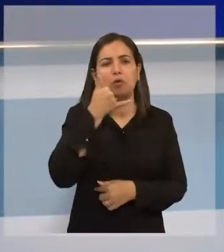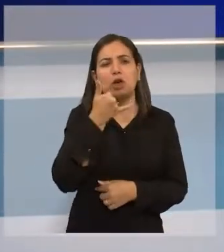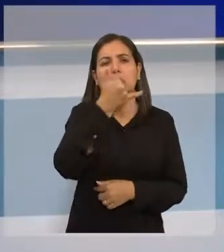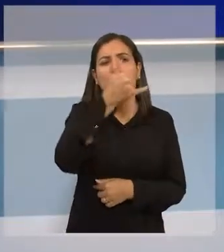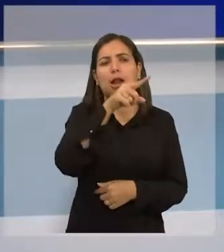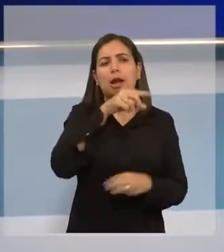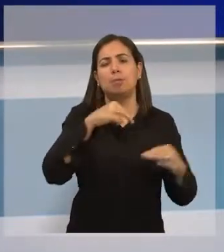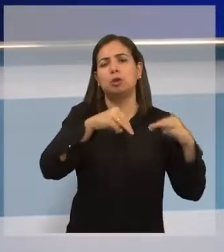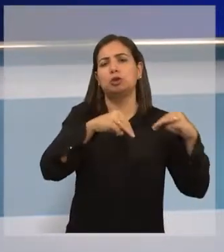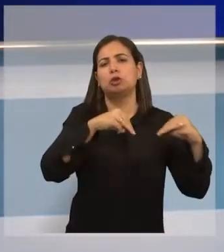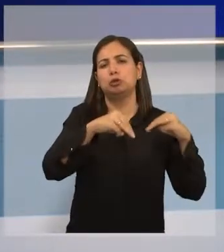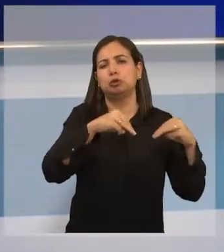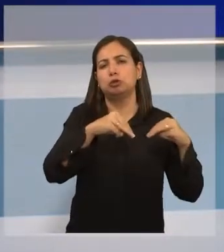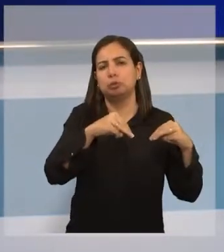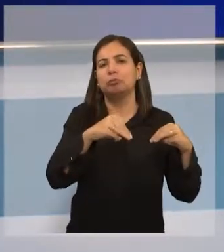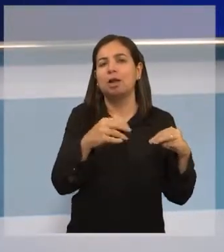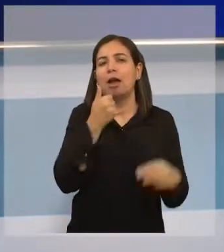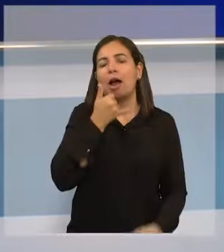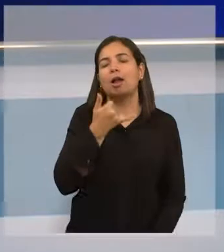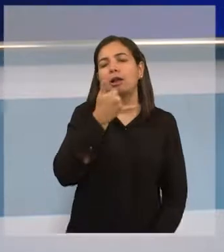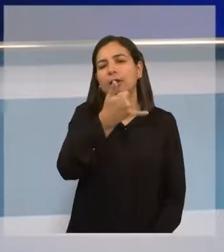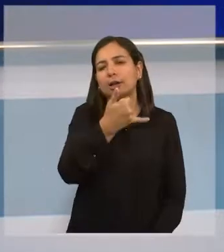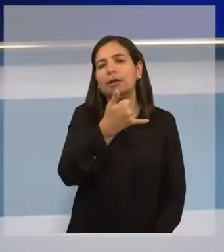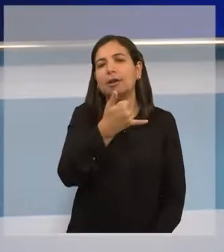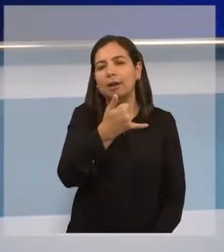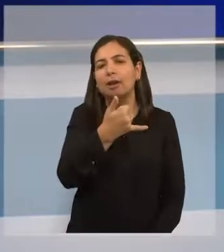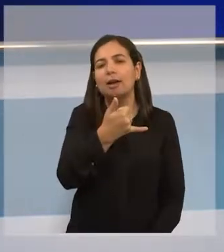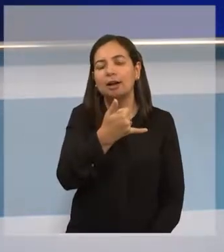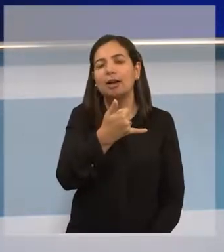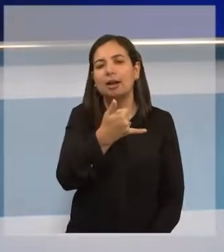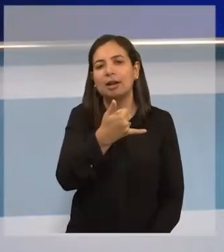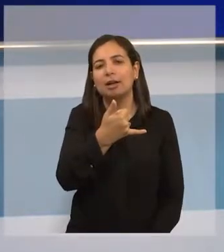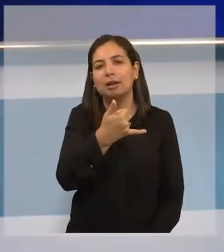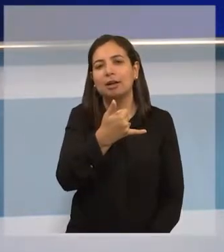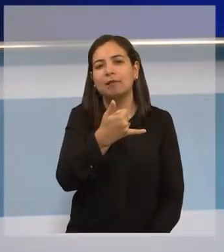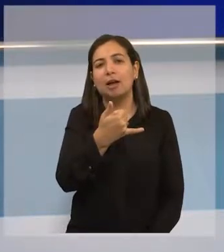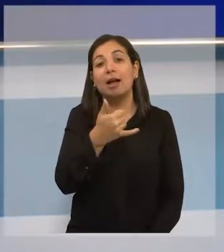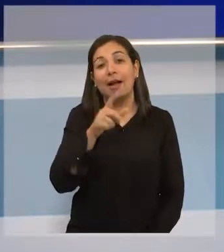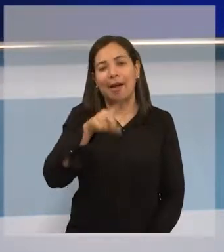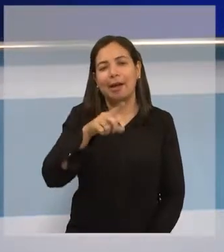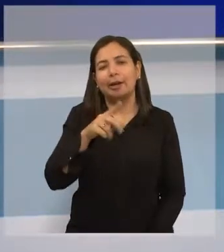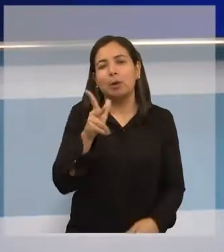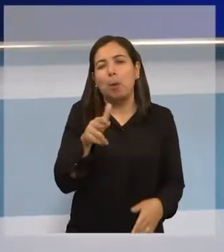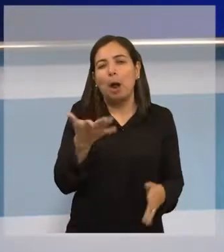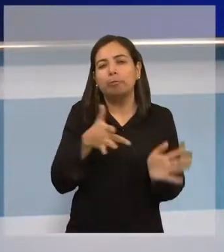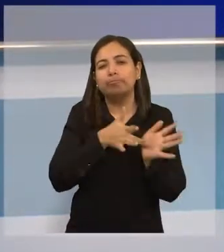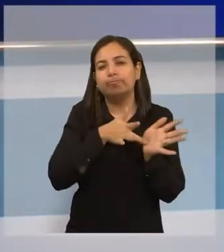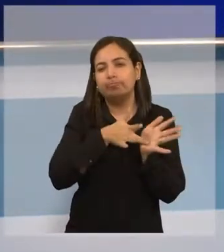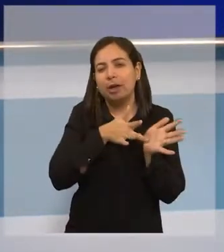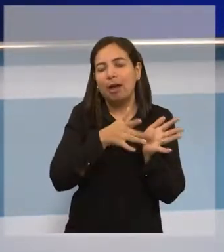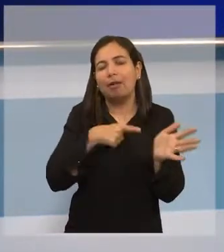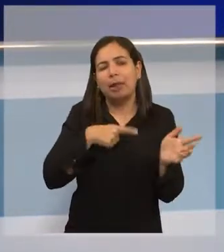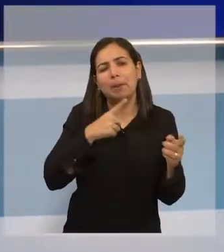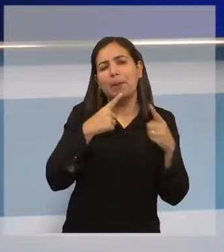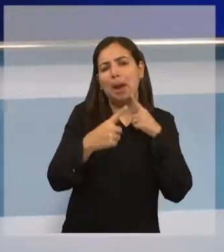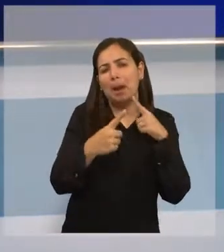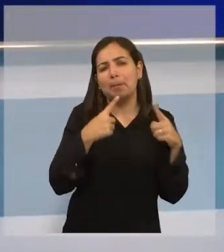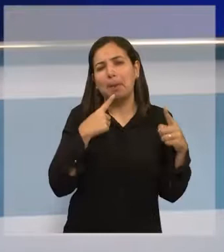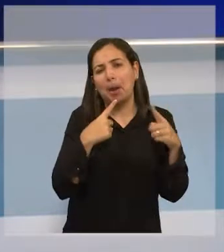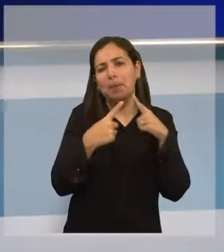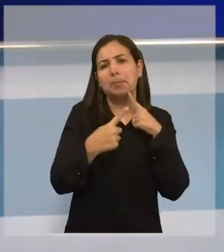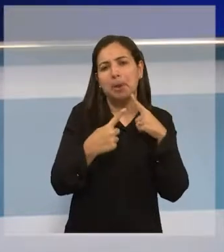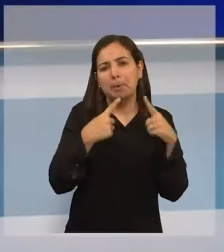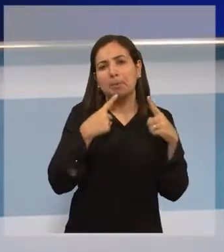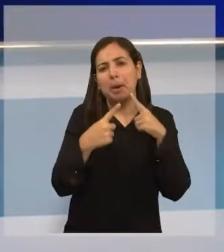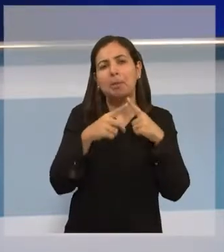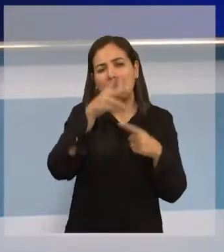o ministro da pasta, por exemplo. E ligava para o ministro e era uma fake news, simulava que estava em diálogo com o ministro sem estar e